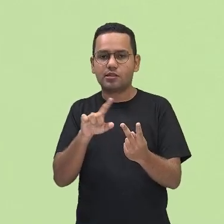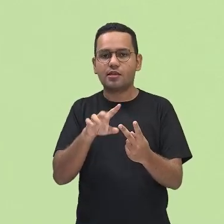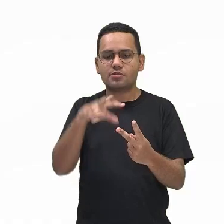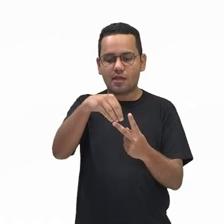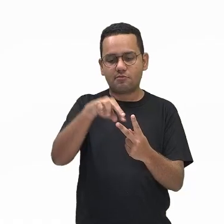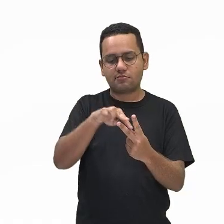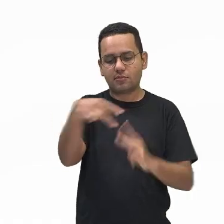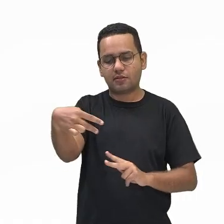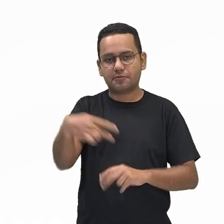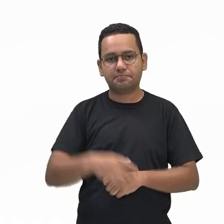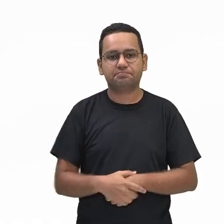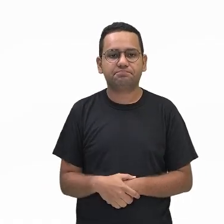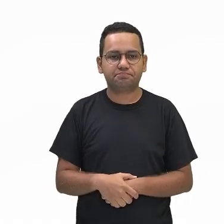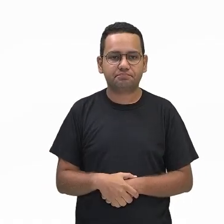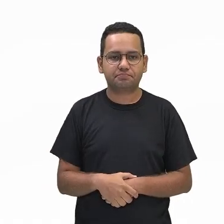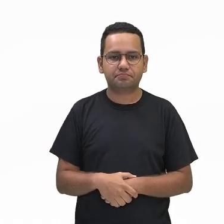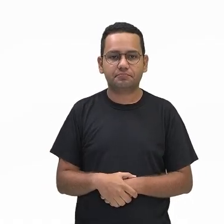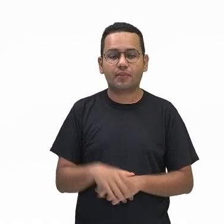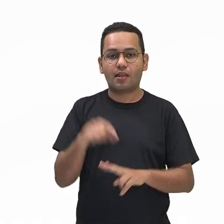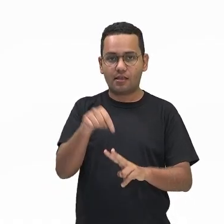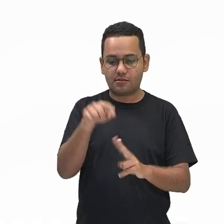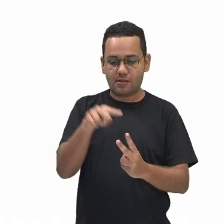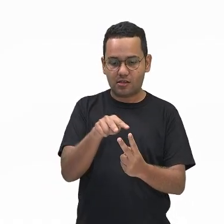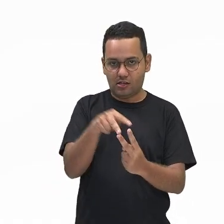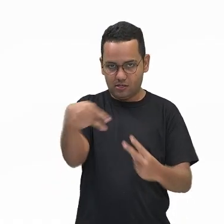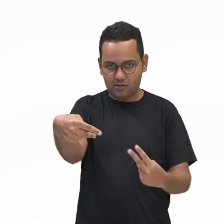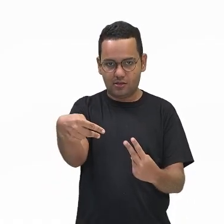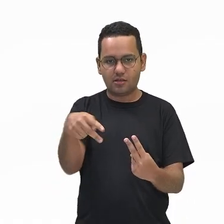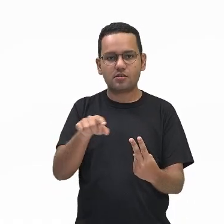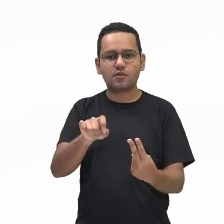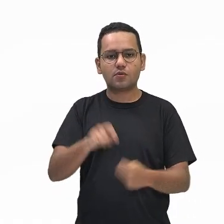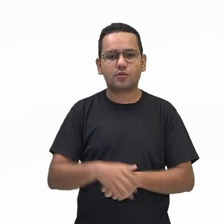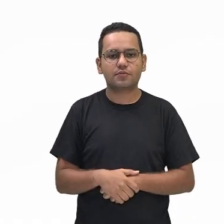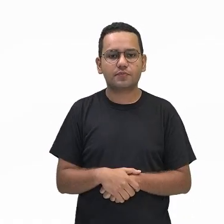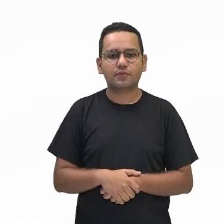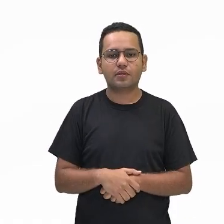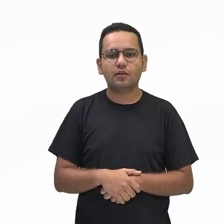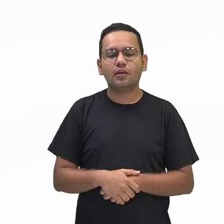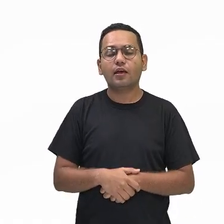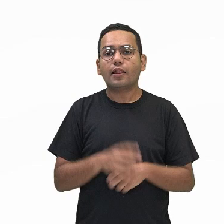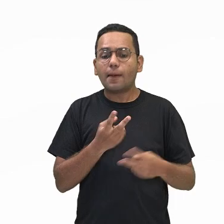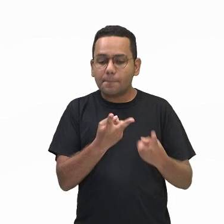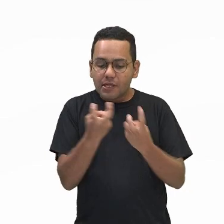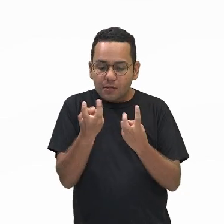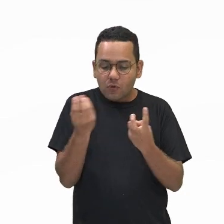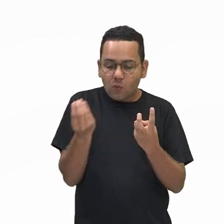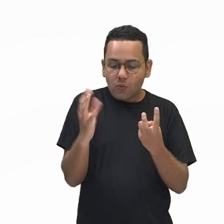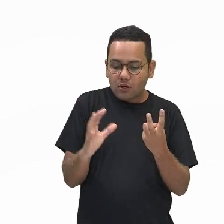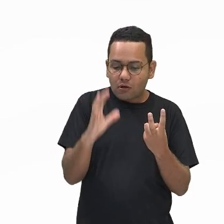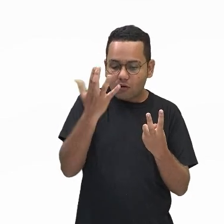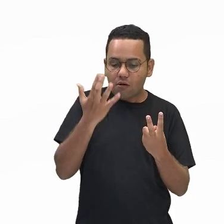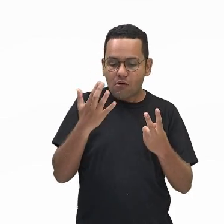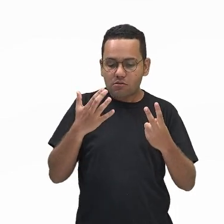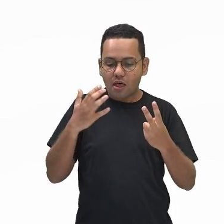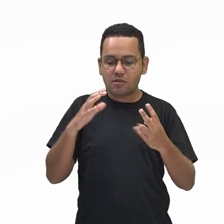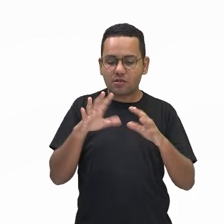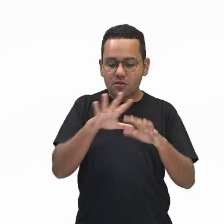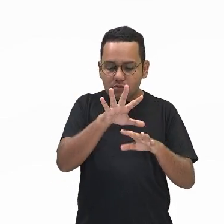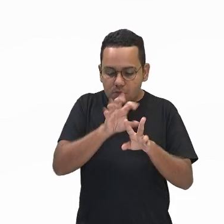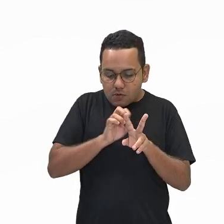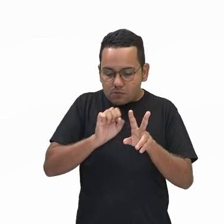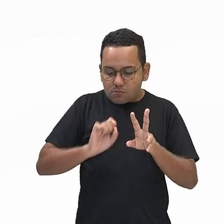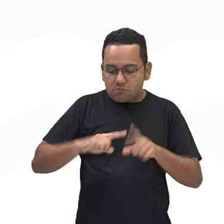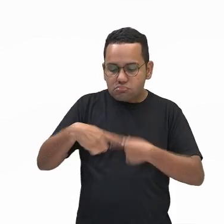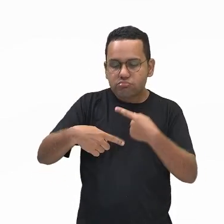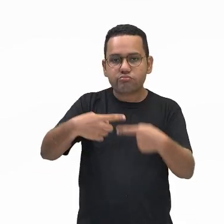Então, observe aí que a genética estuda os mecanismos de hereditariedade, isto é, como as características